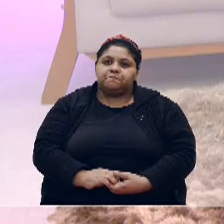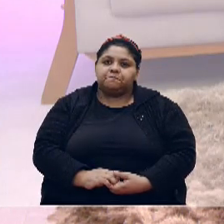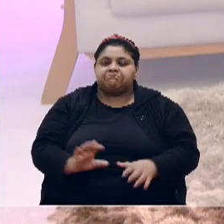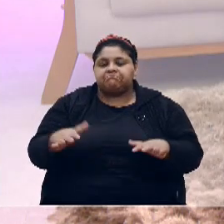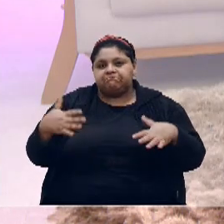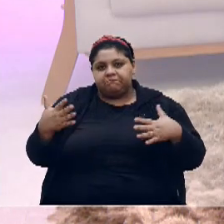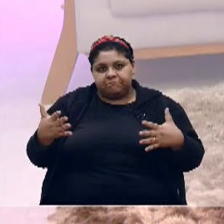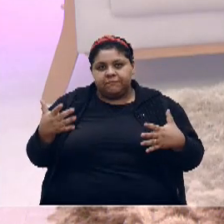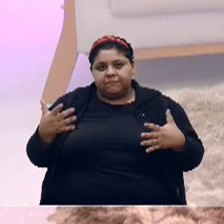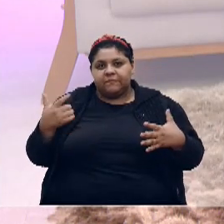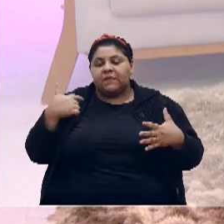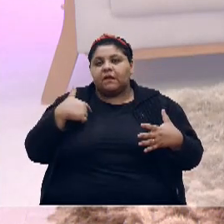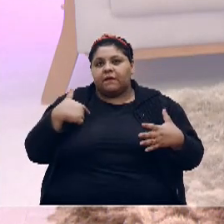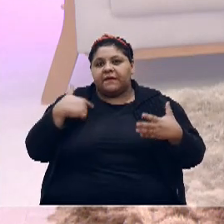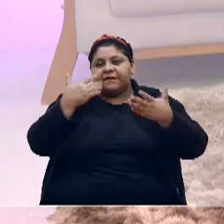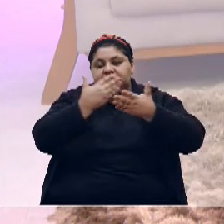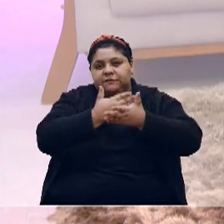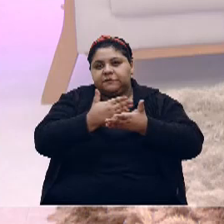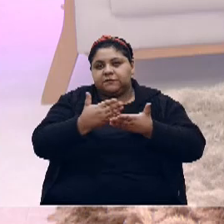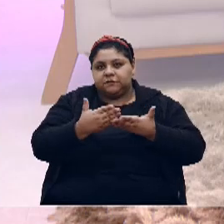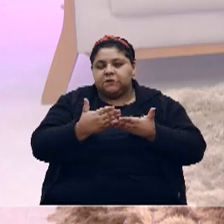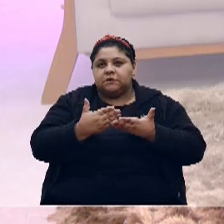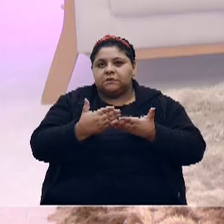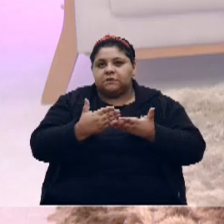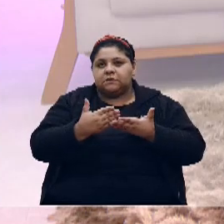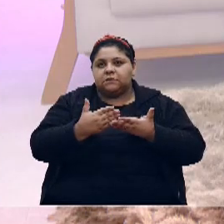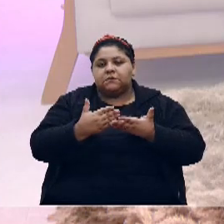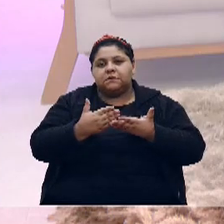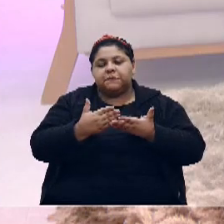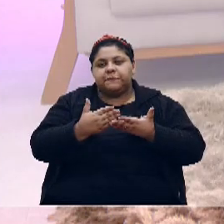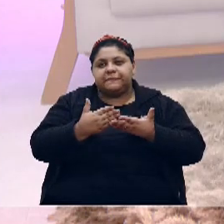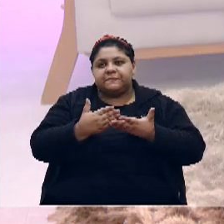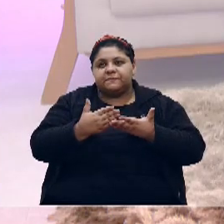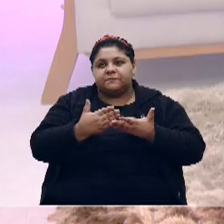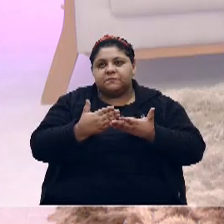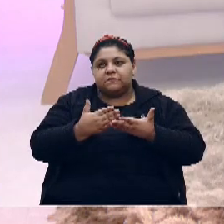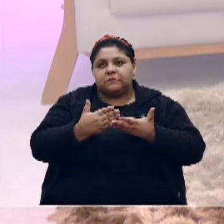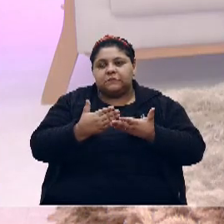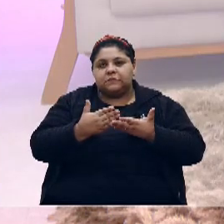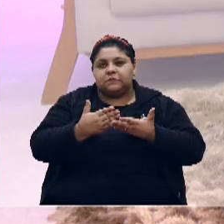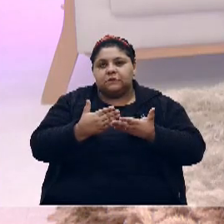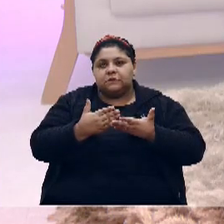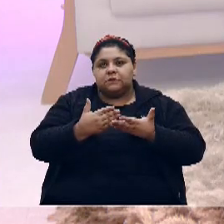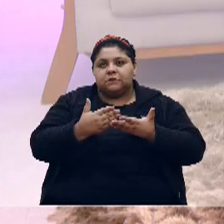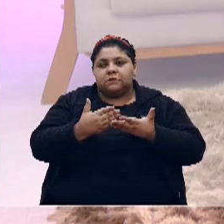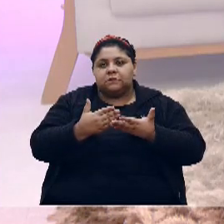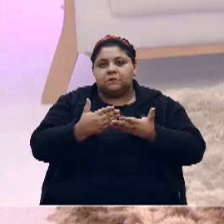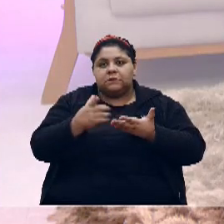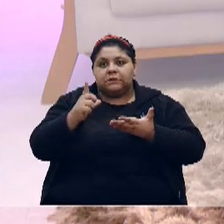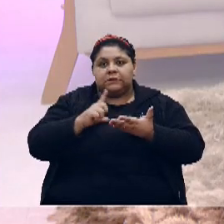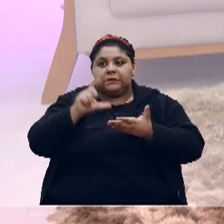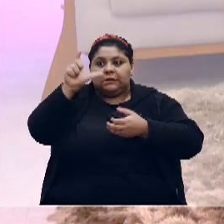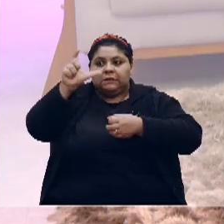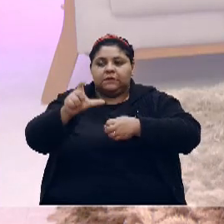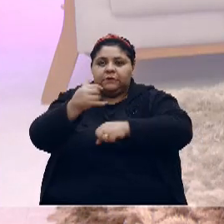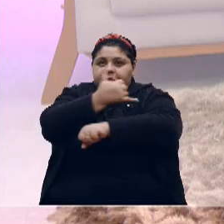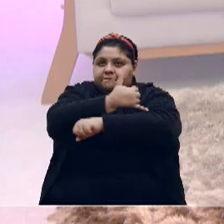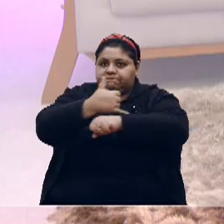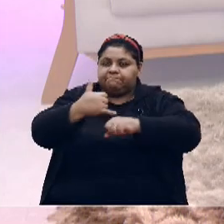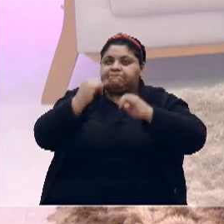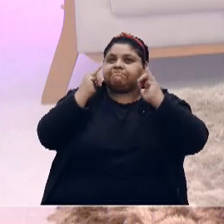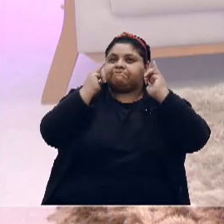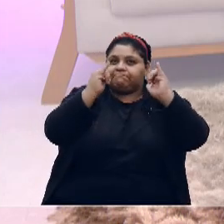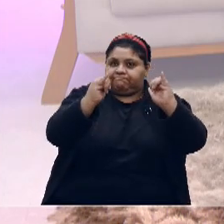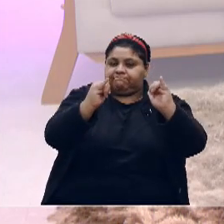Bom, o meu início, assim, é que tem muito passageiro, né, no ônibus. Então,